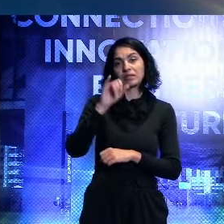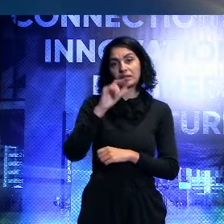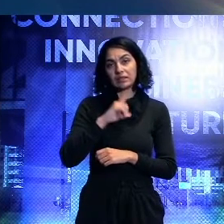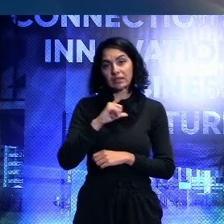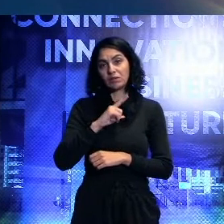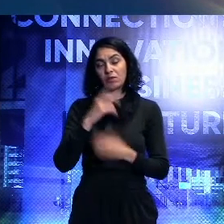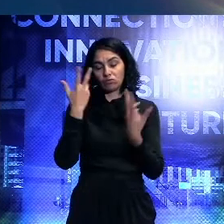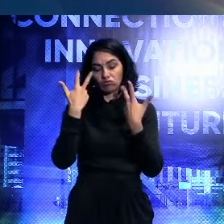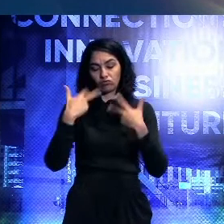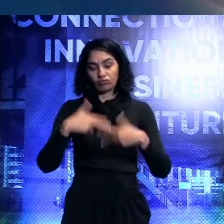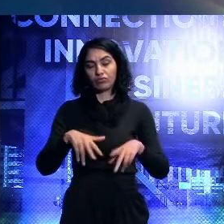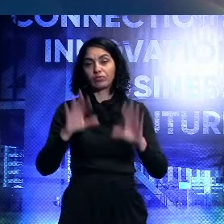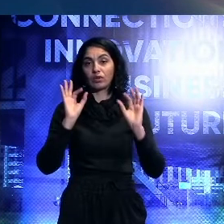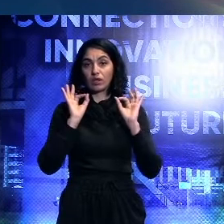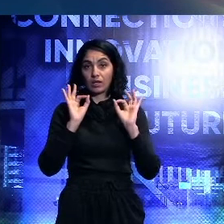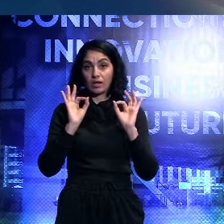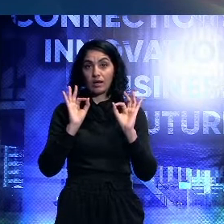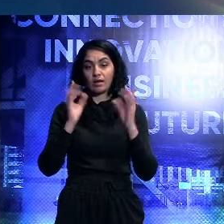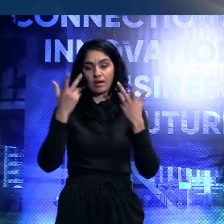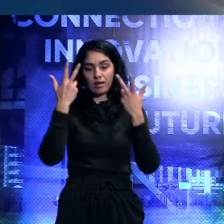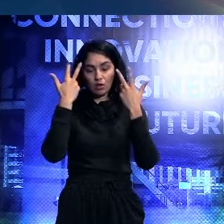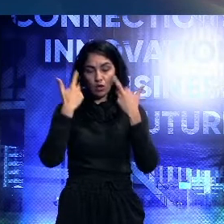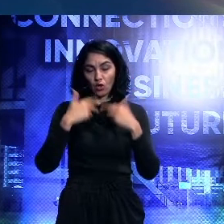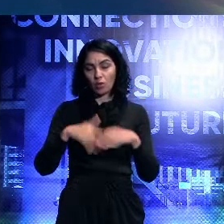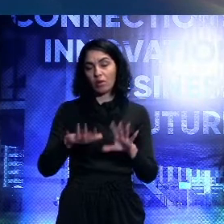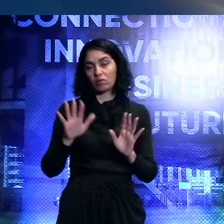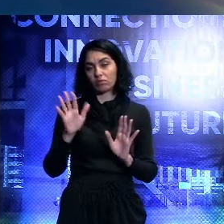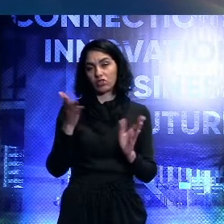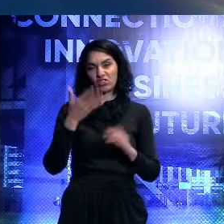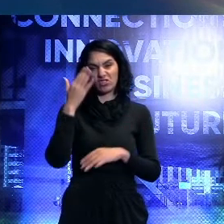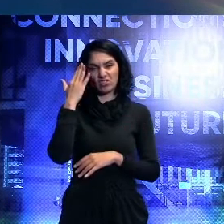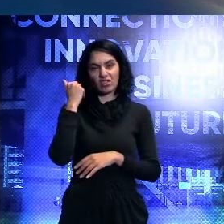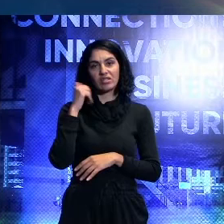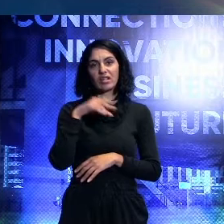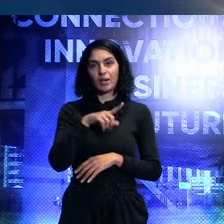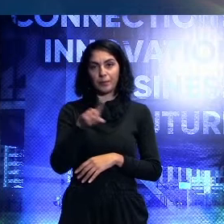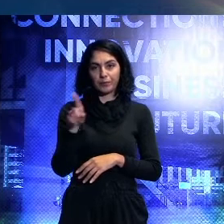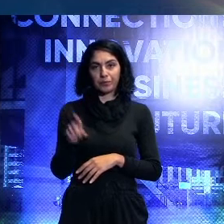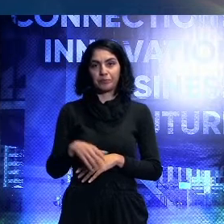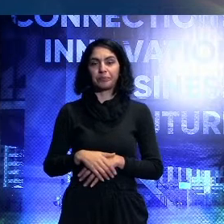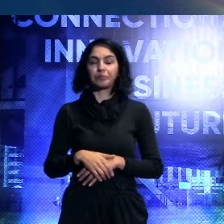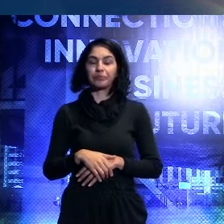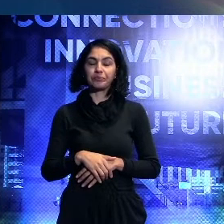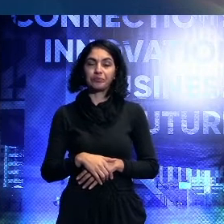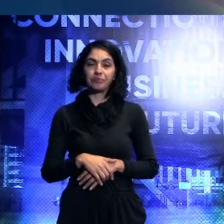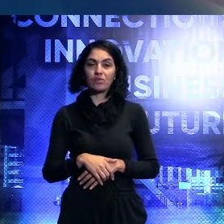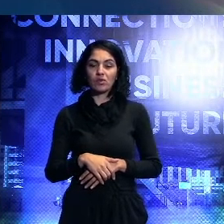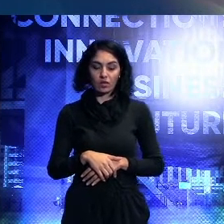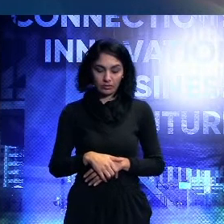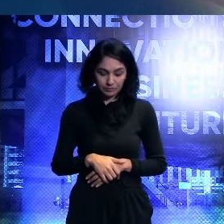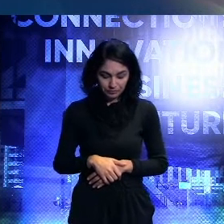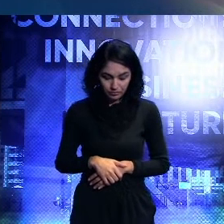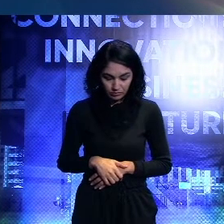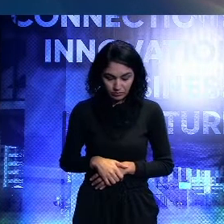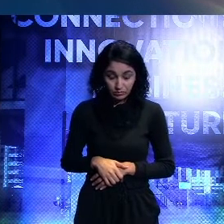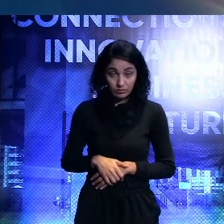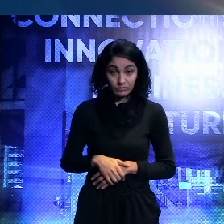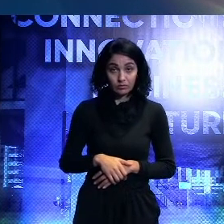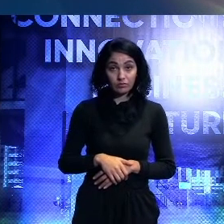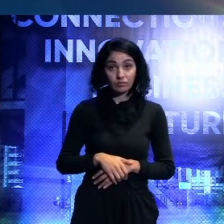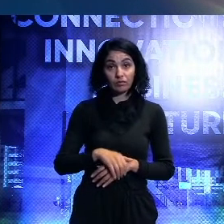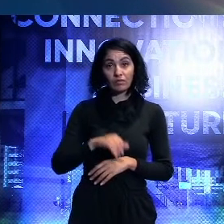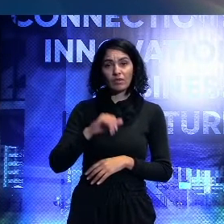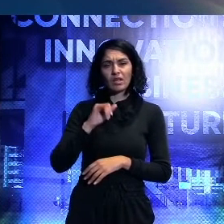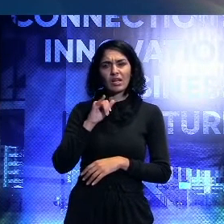esperada. Beleza? Que é o tal do estado normal, que a gente já falou 832 vezes. E se um host do Cassandra ficar